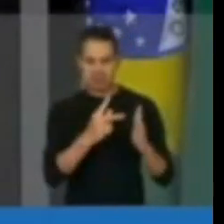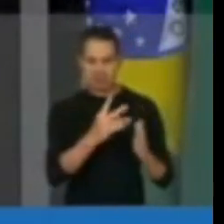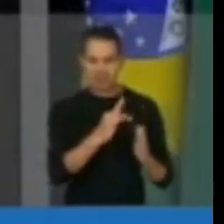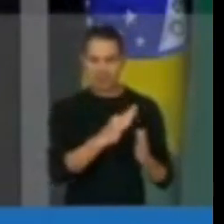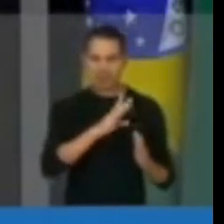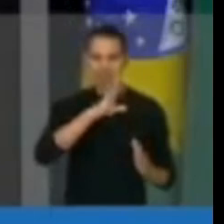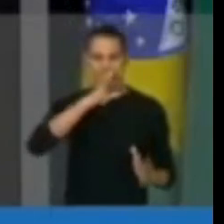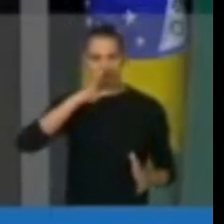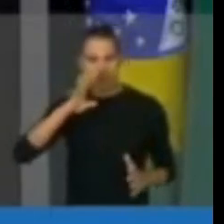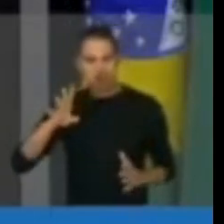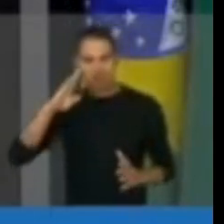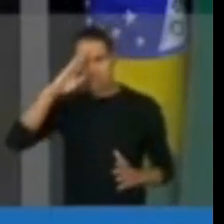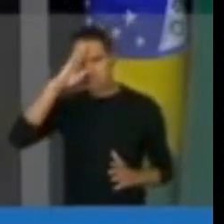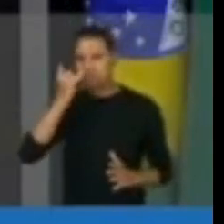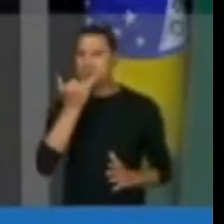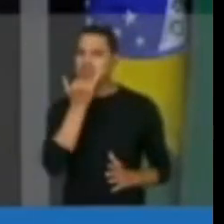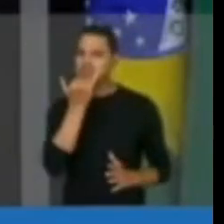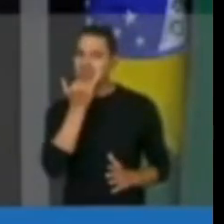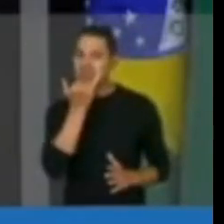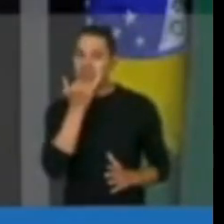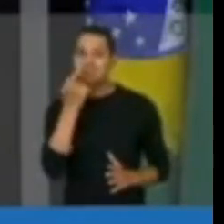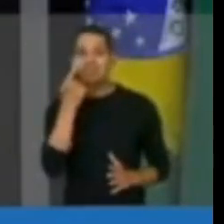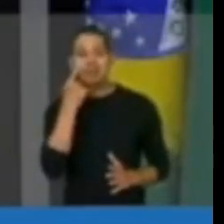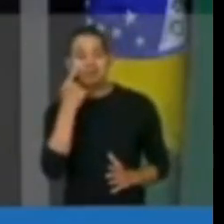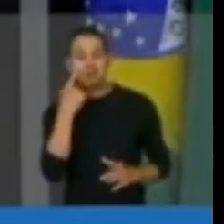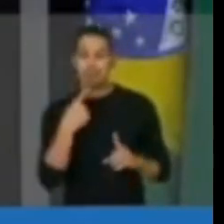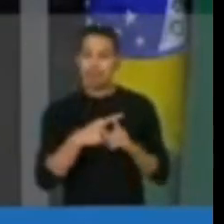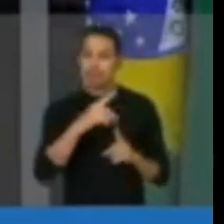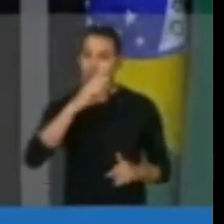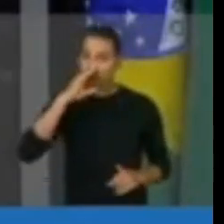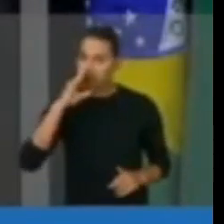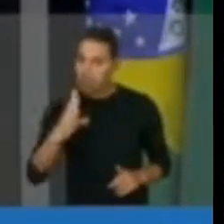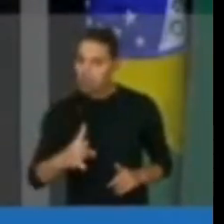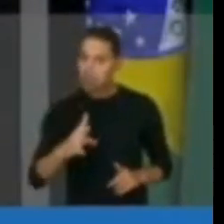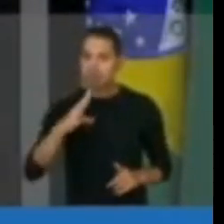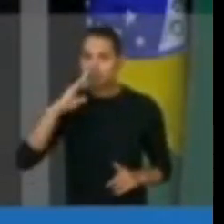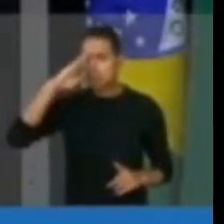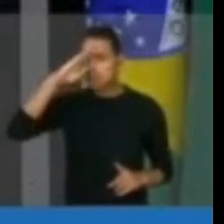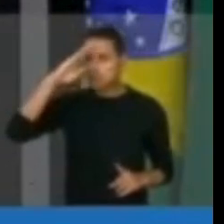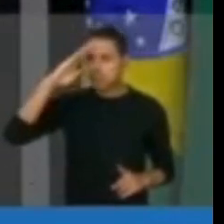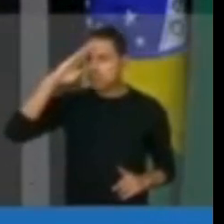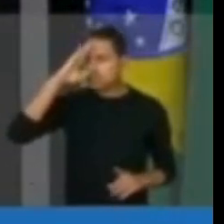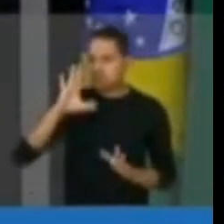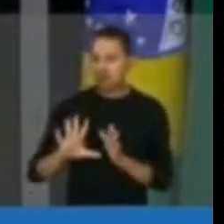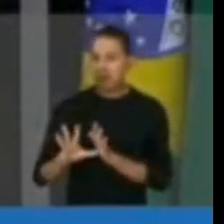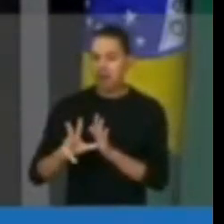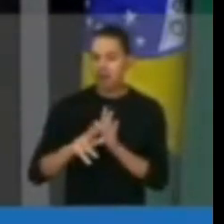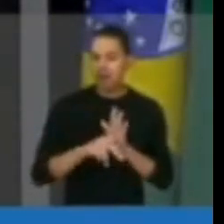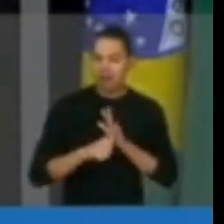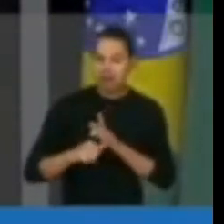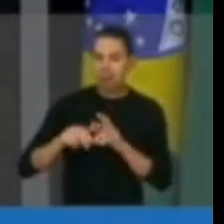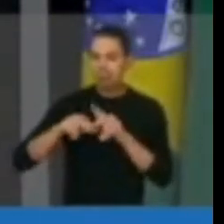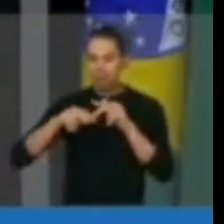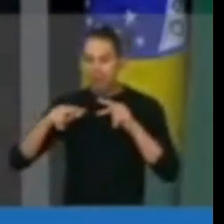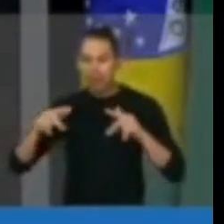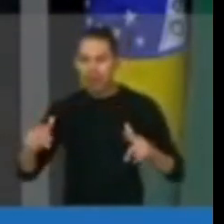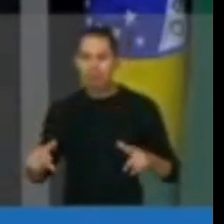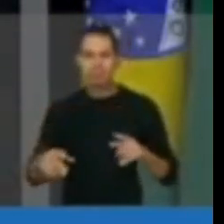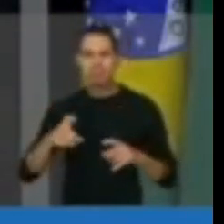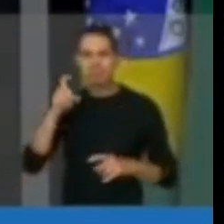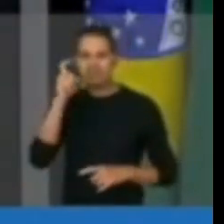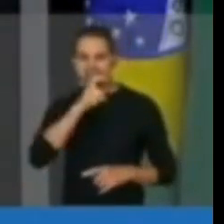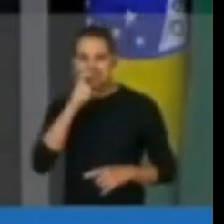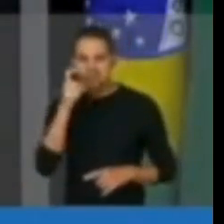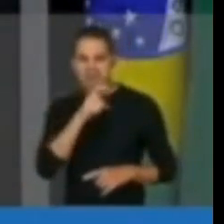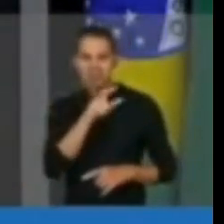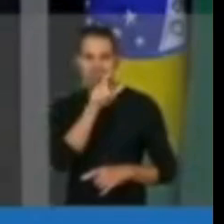acusaram o presidente de ter roubado joias, fazendo diversas ilações, ataques, mentiras, até pelo fetiche que